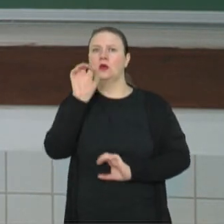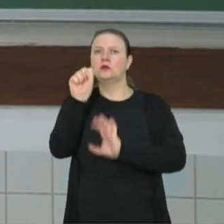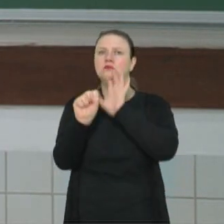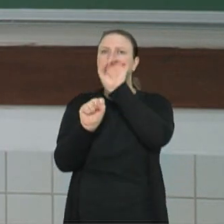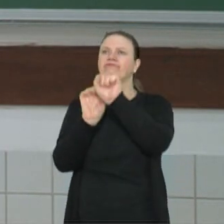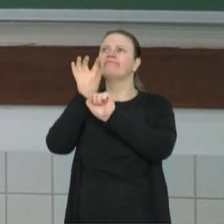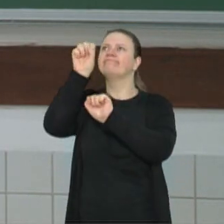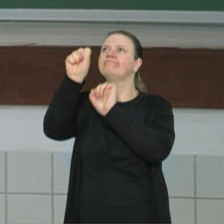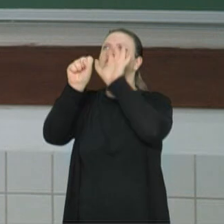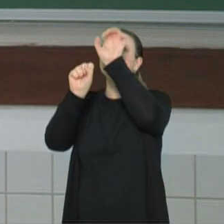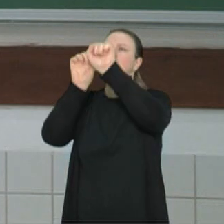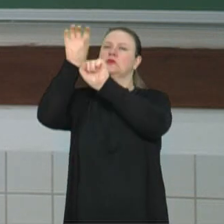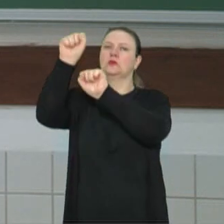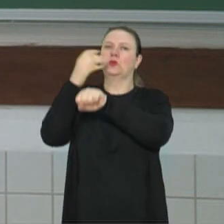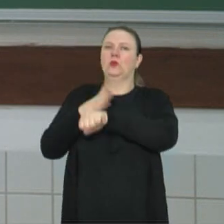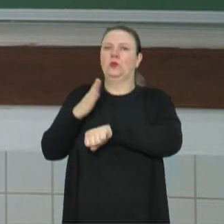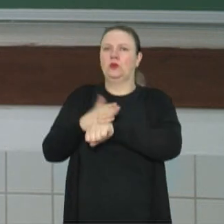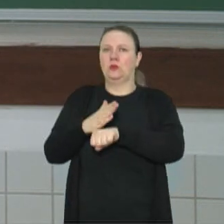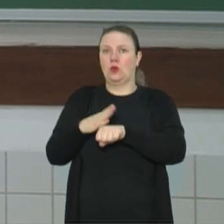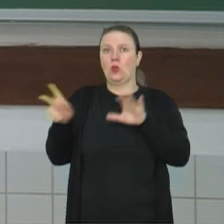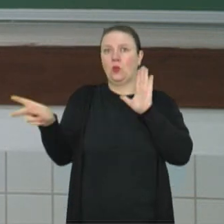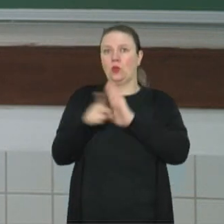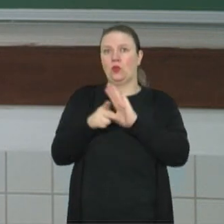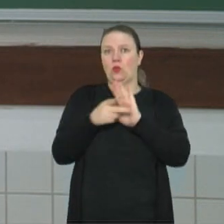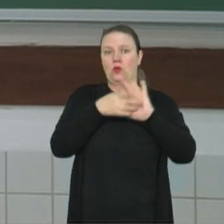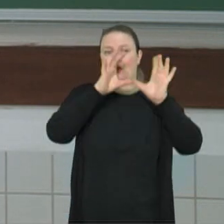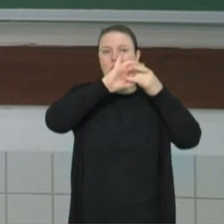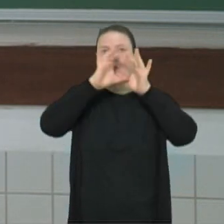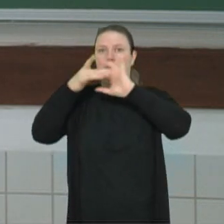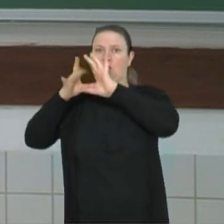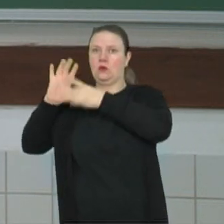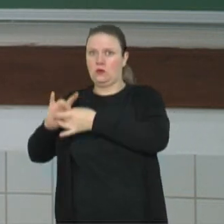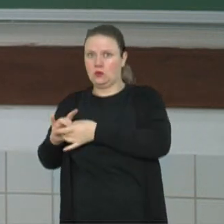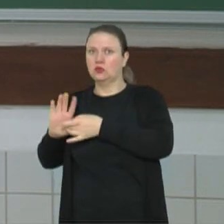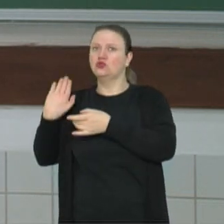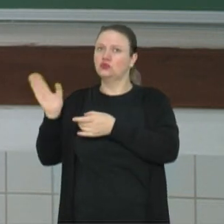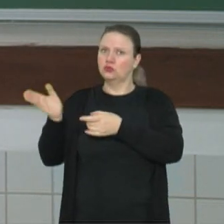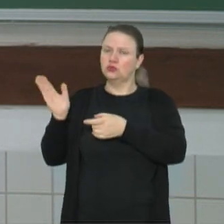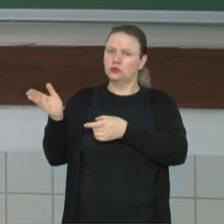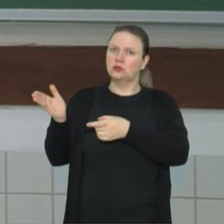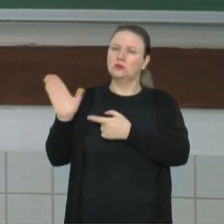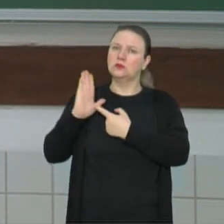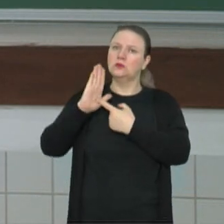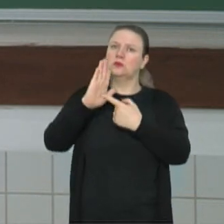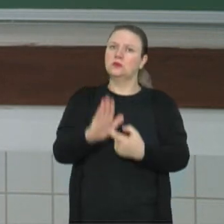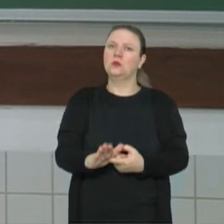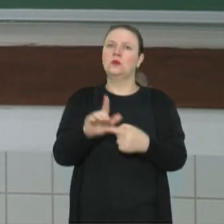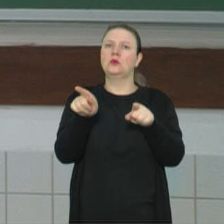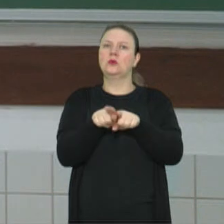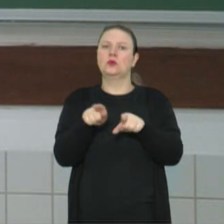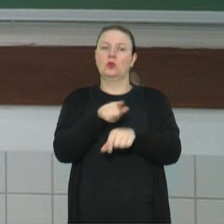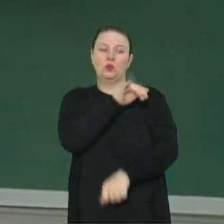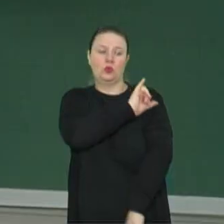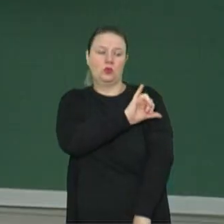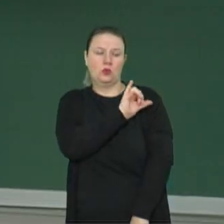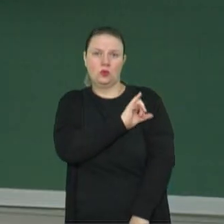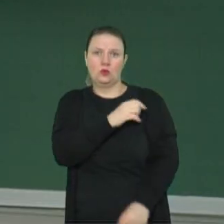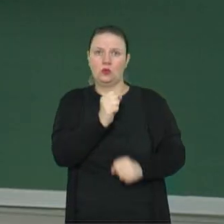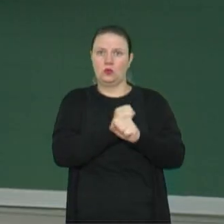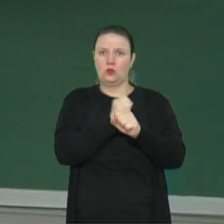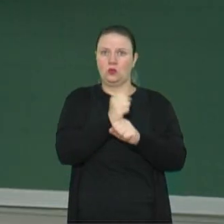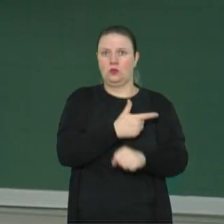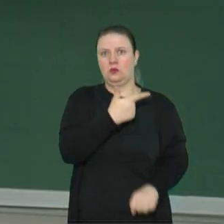sabem, é uma prática olímpica, uma modalidade olímpica presente nas Olimpíadas, foi demonstrado no Rio em 2016,